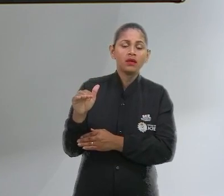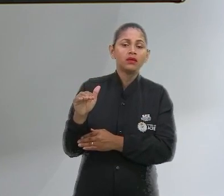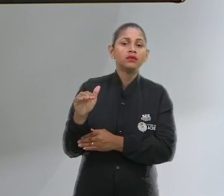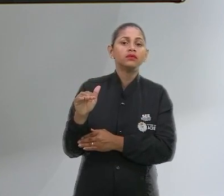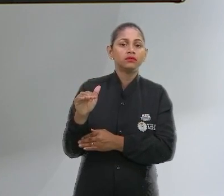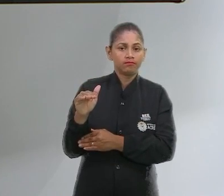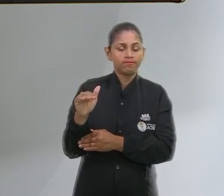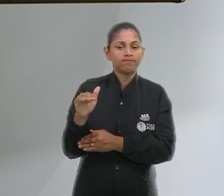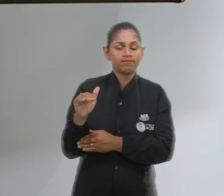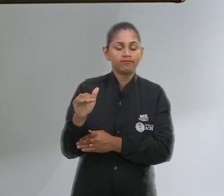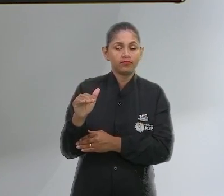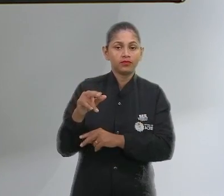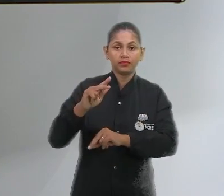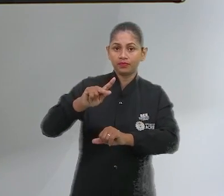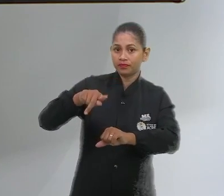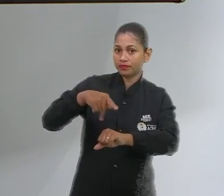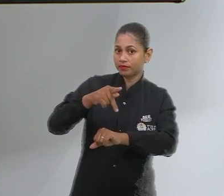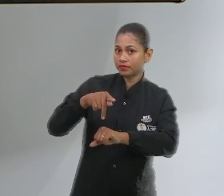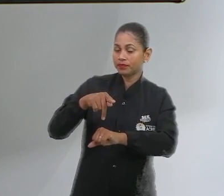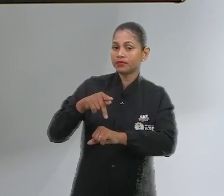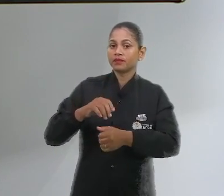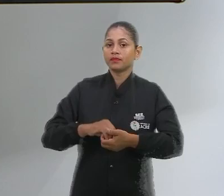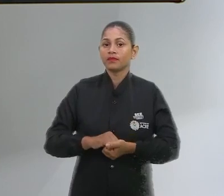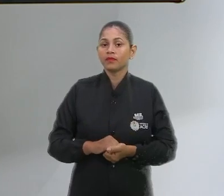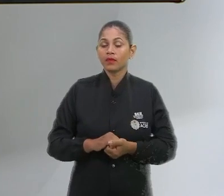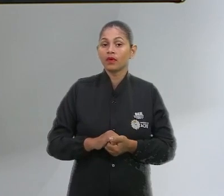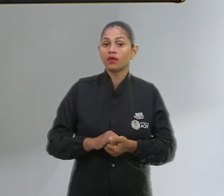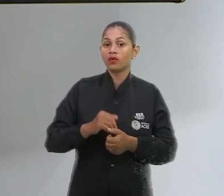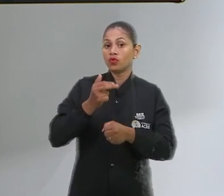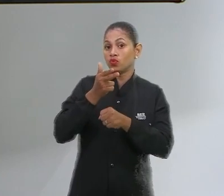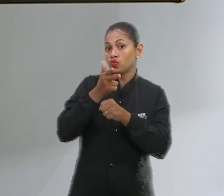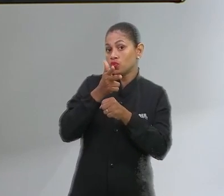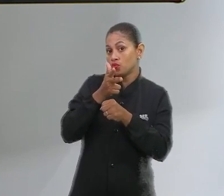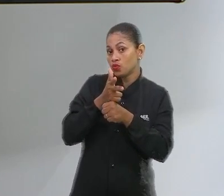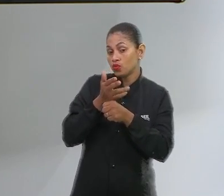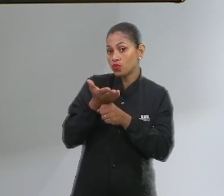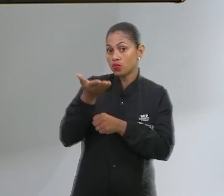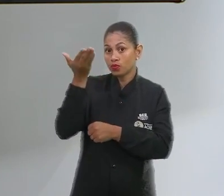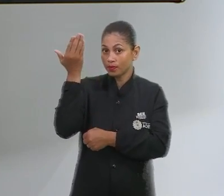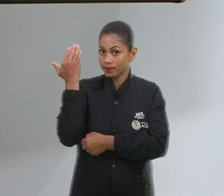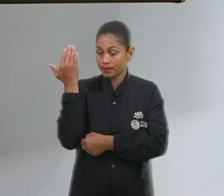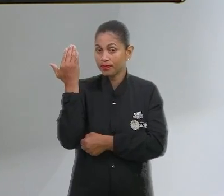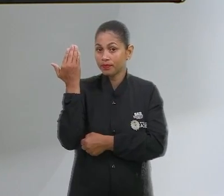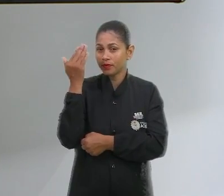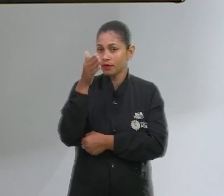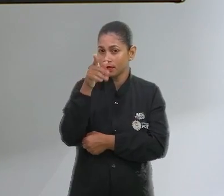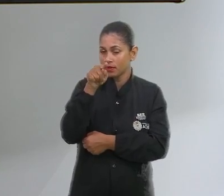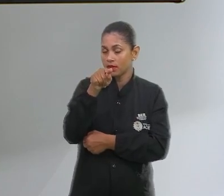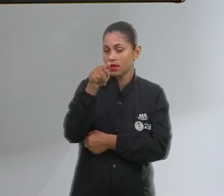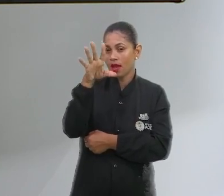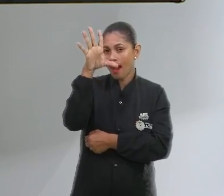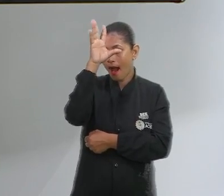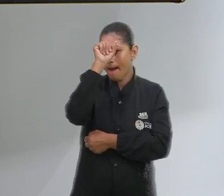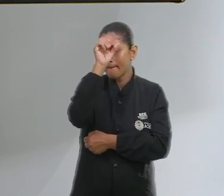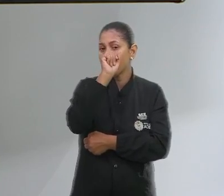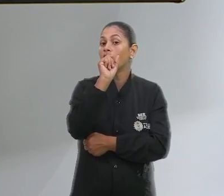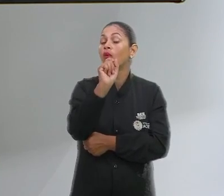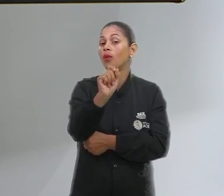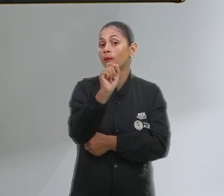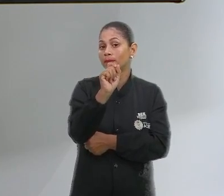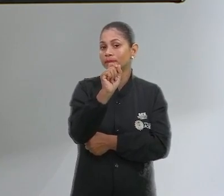país? E no vídeo anterior, você aprendeu o quê? que as classes sociais, elas